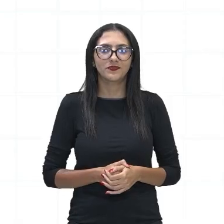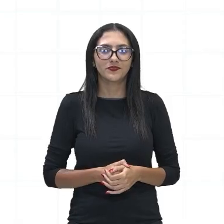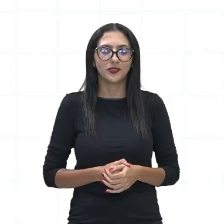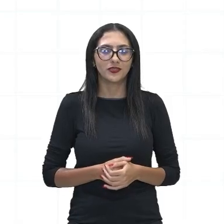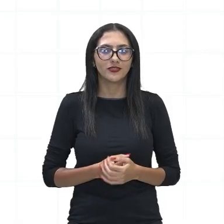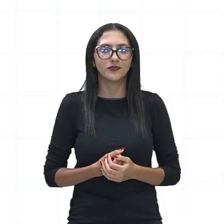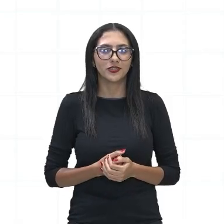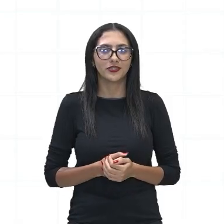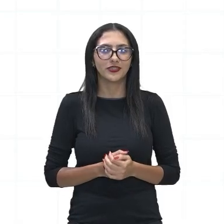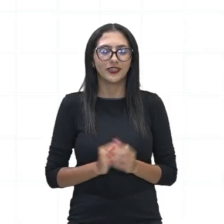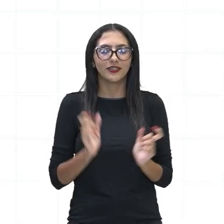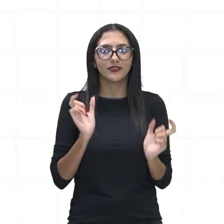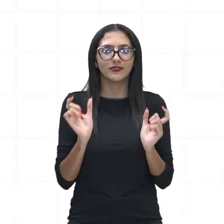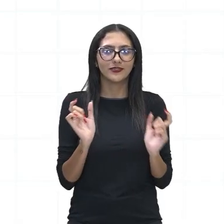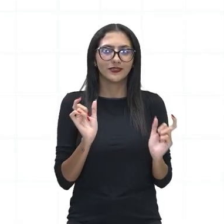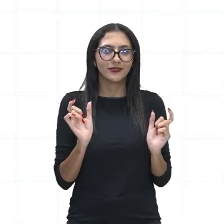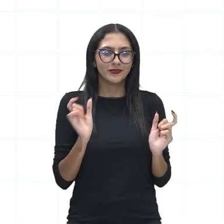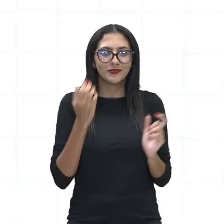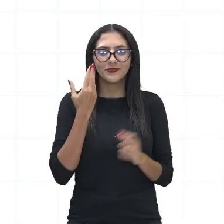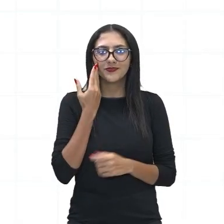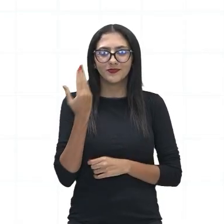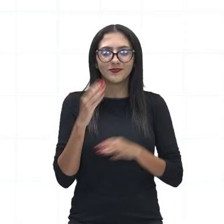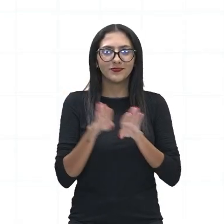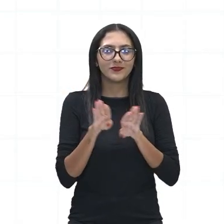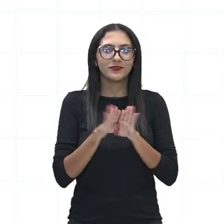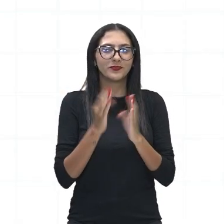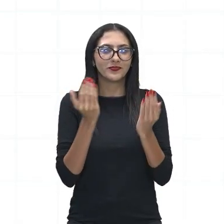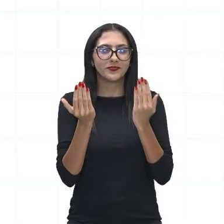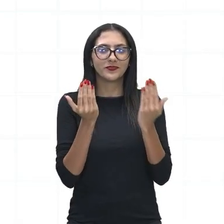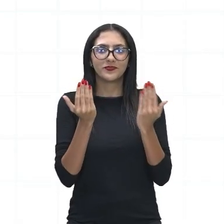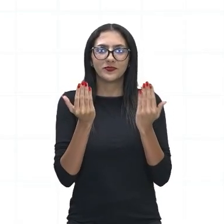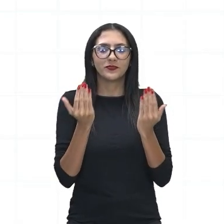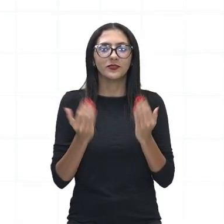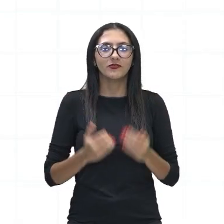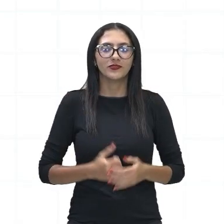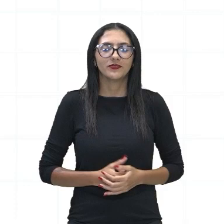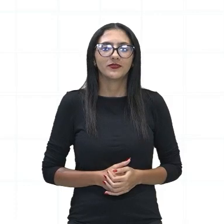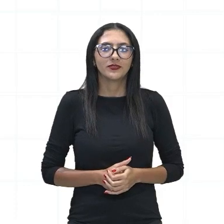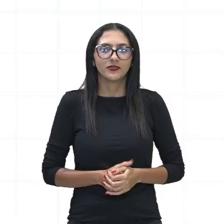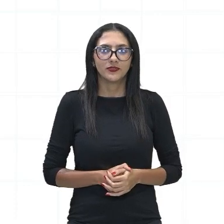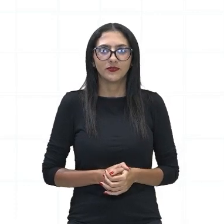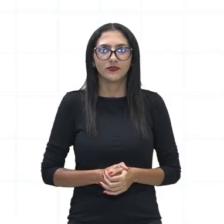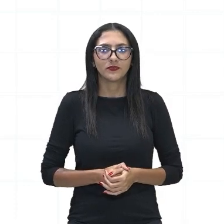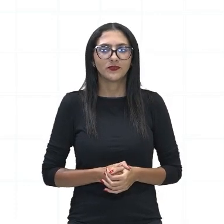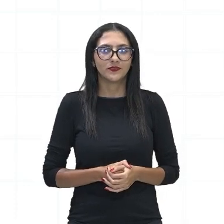weather. Então, accommodation, né? É acomodação.